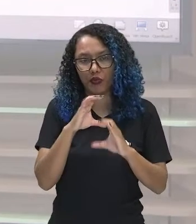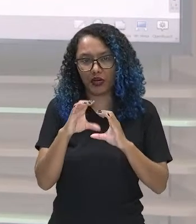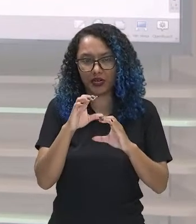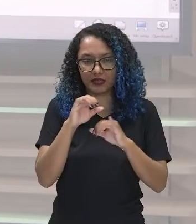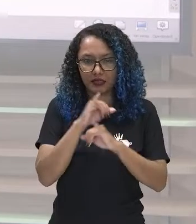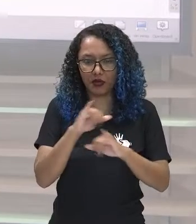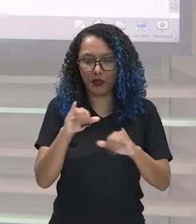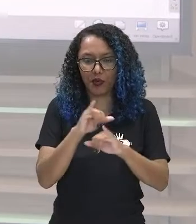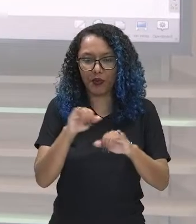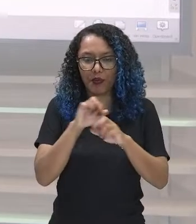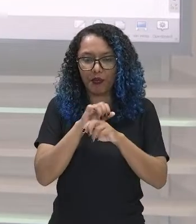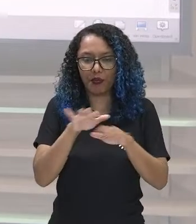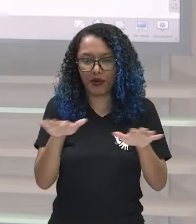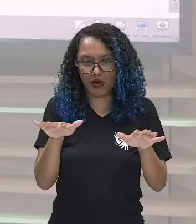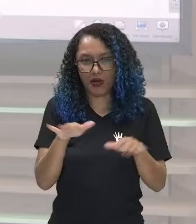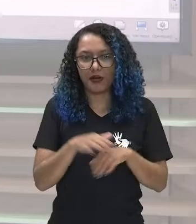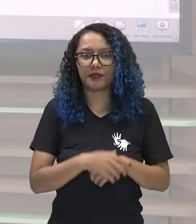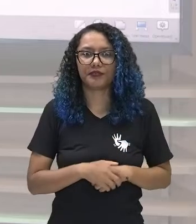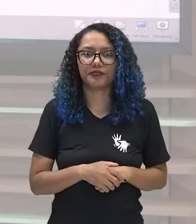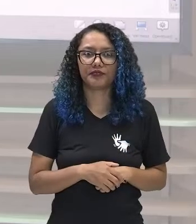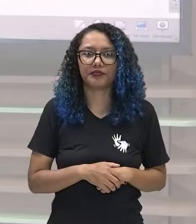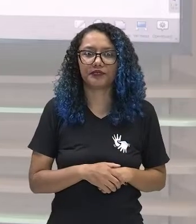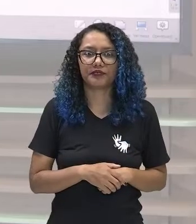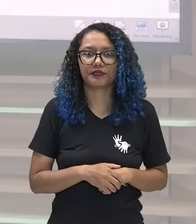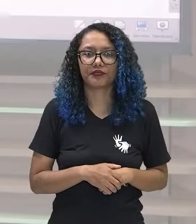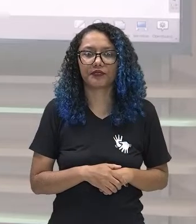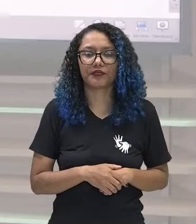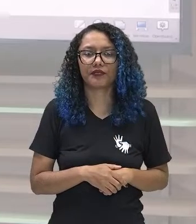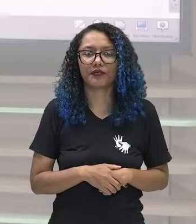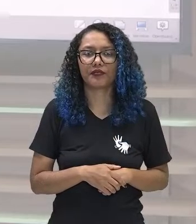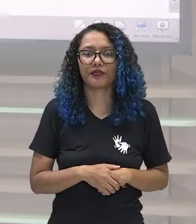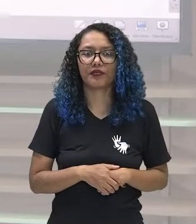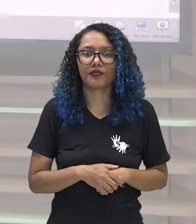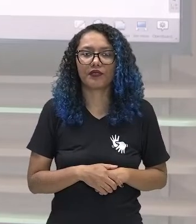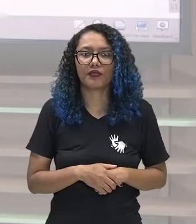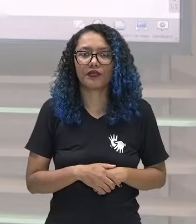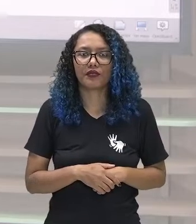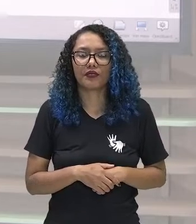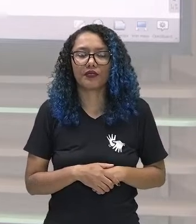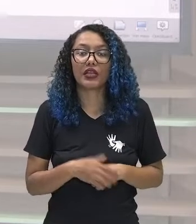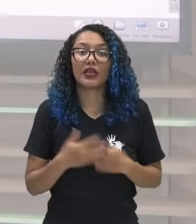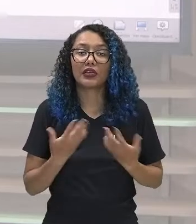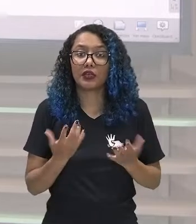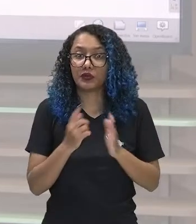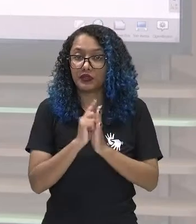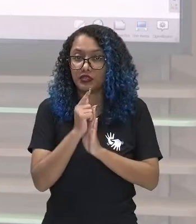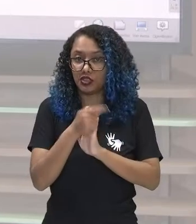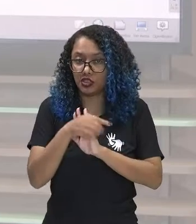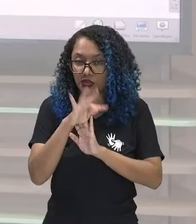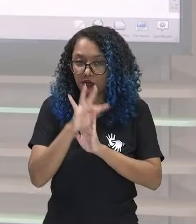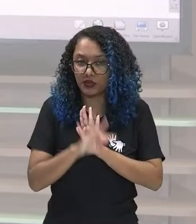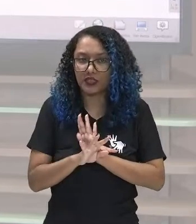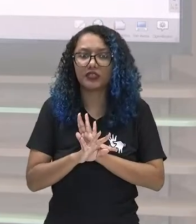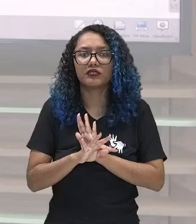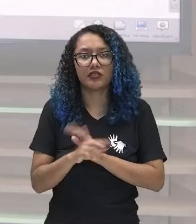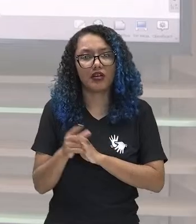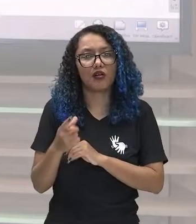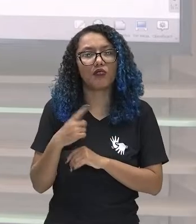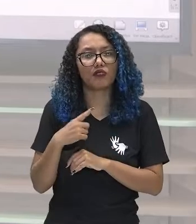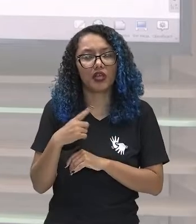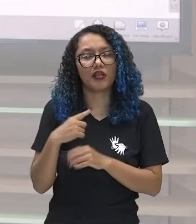propaganda, esse gênero textual que tem essa intencionalidade discursiva, né, tem esses objetivos, você já